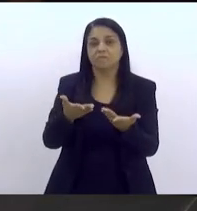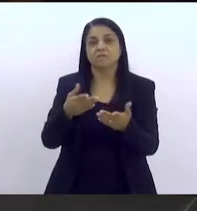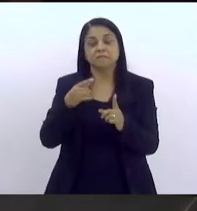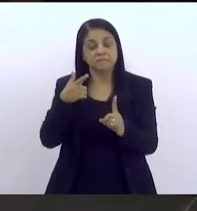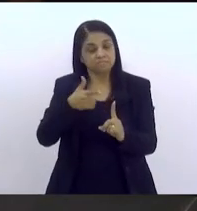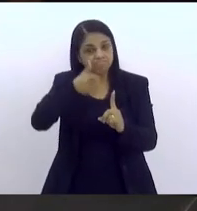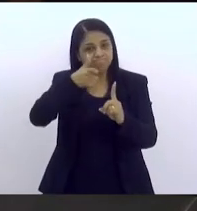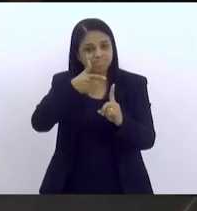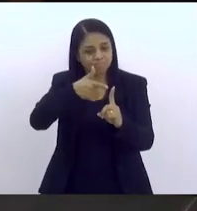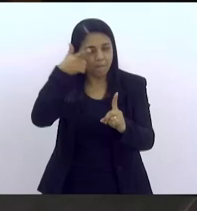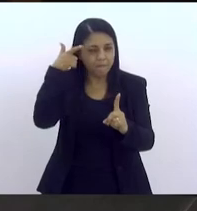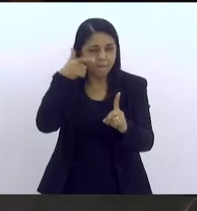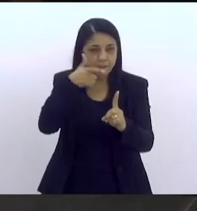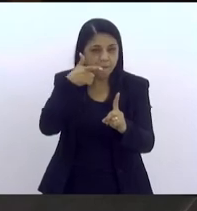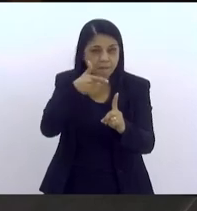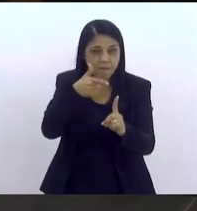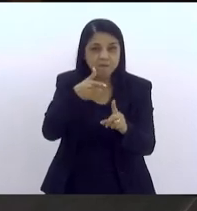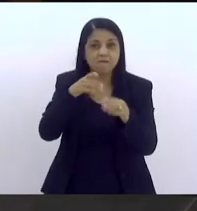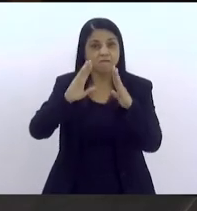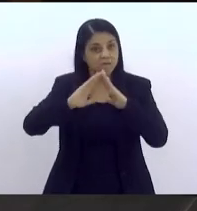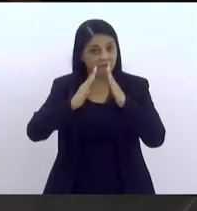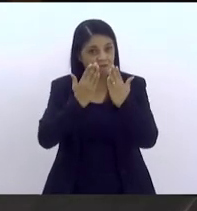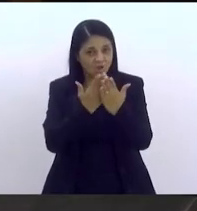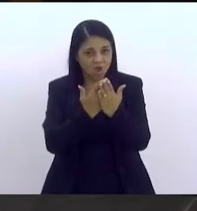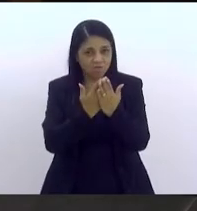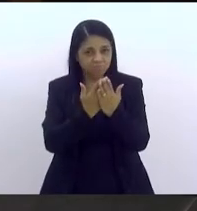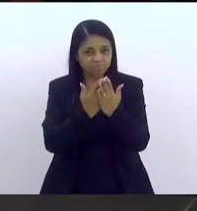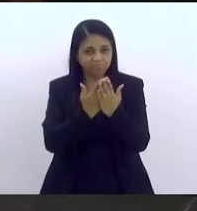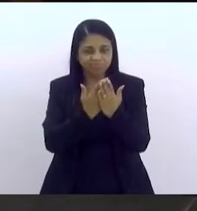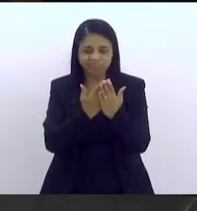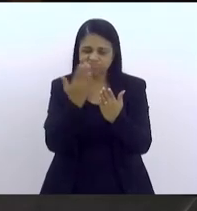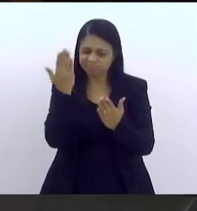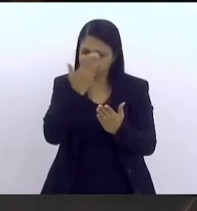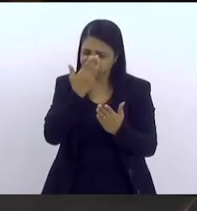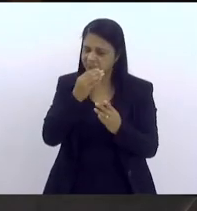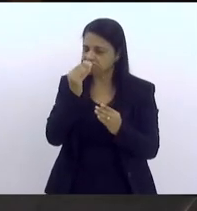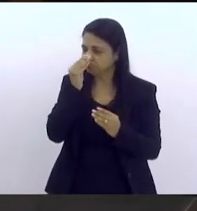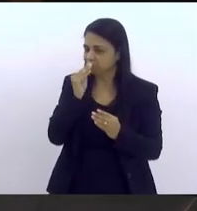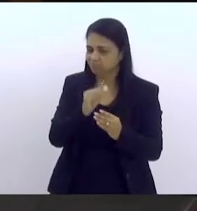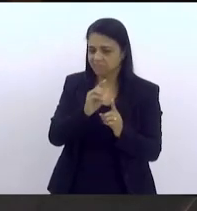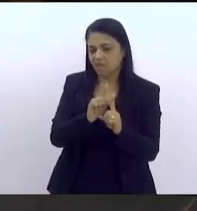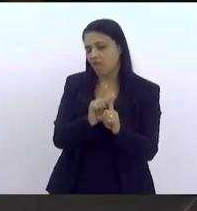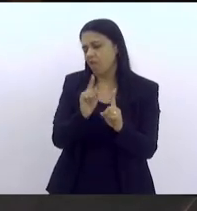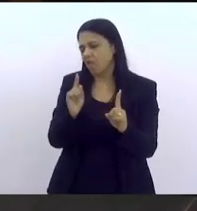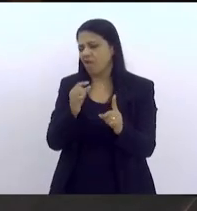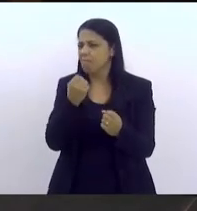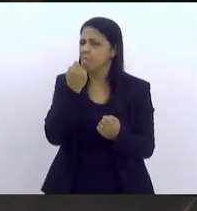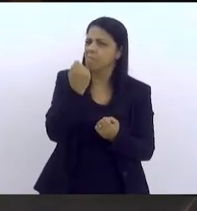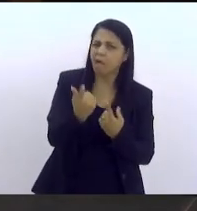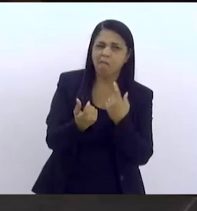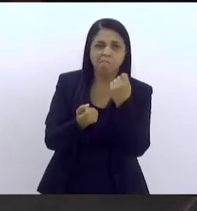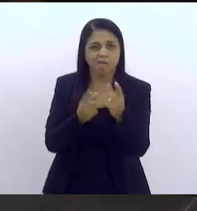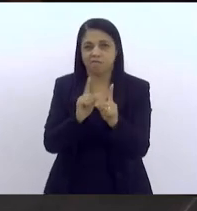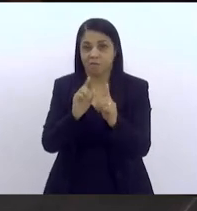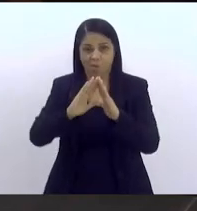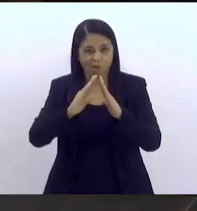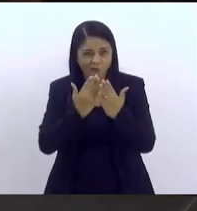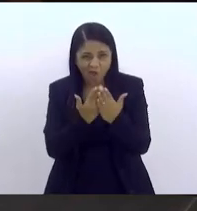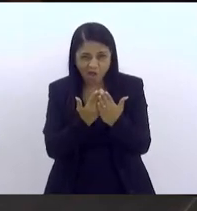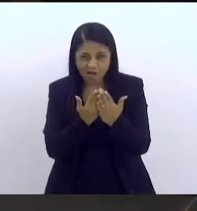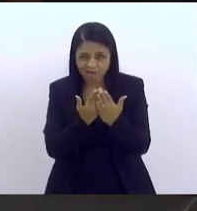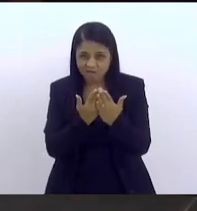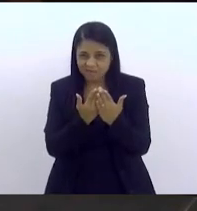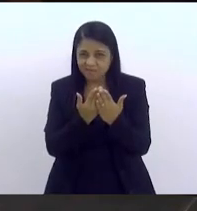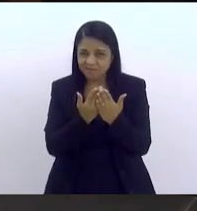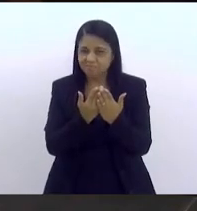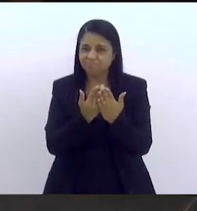das escolas não podem ser vistos como fatos isolados as Pesquisas mostram que a violência está atrelada